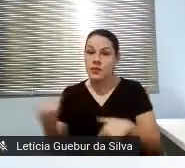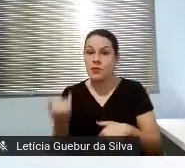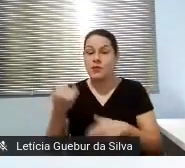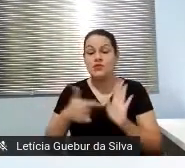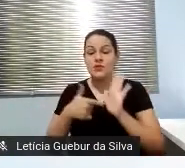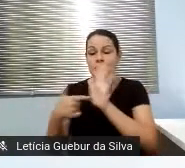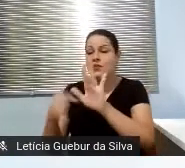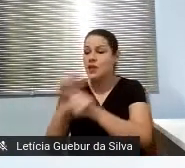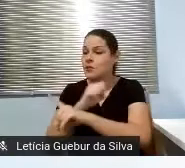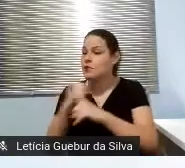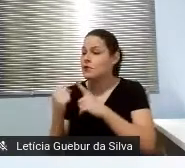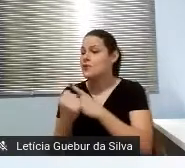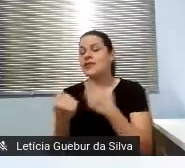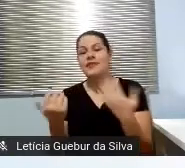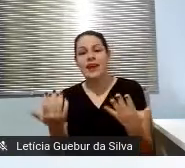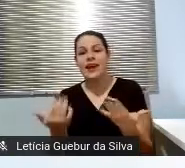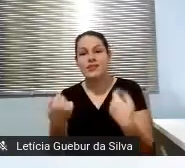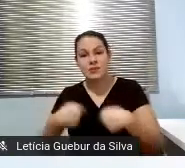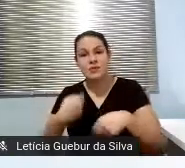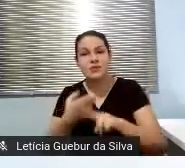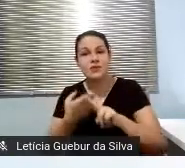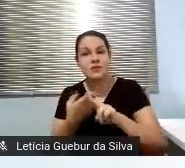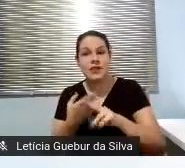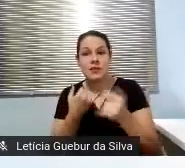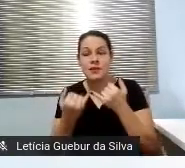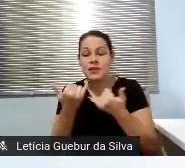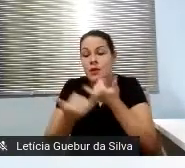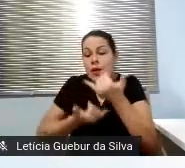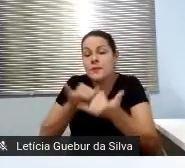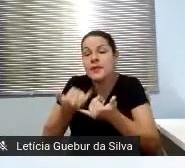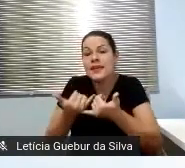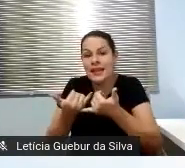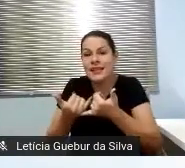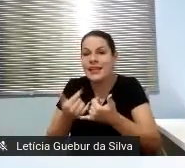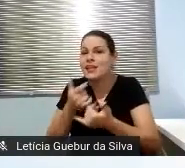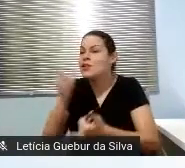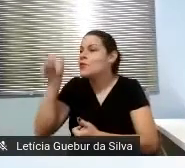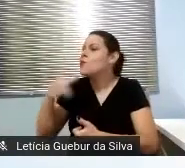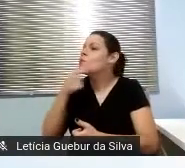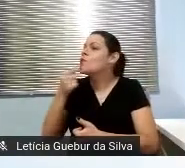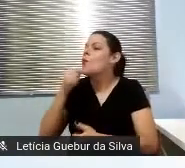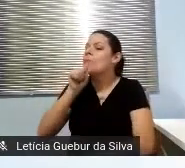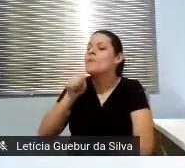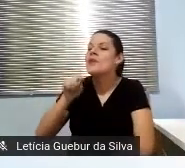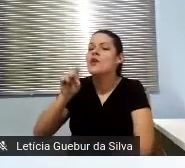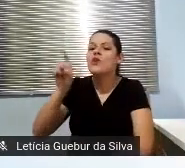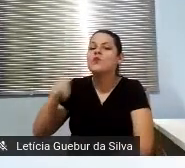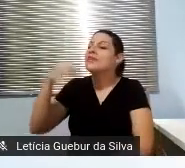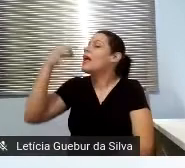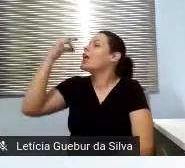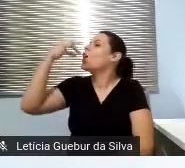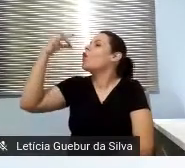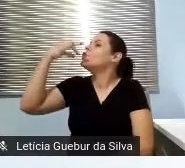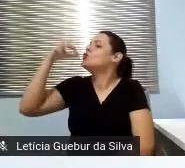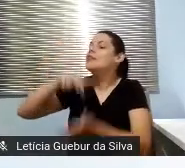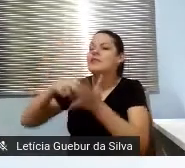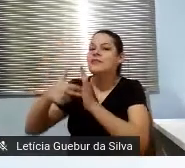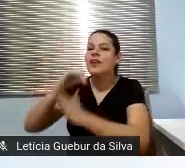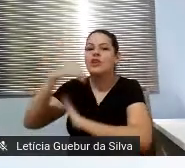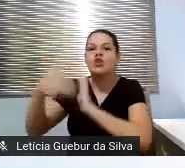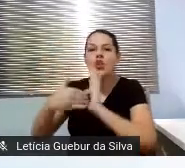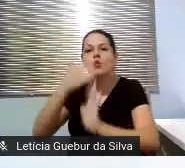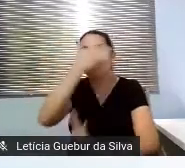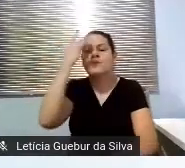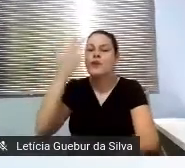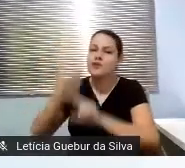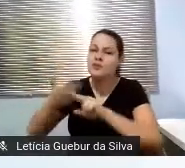seja, a brincadeira do Zé Gotinha usar máscara deveria ser o exemplo para que eles também pudessem estar usando.